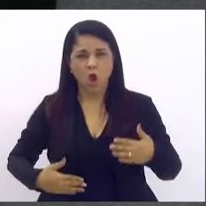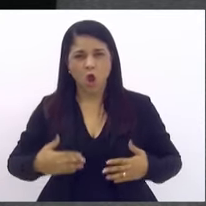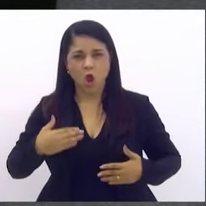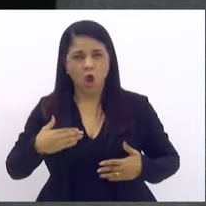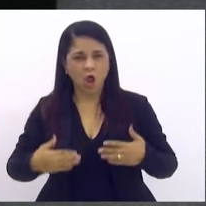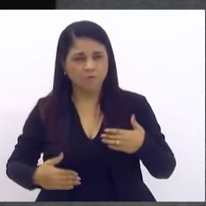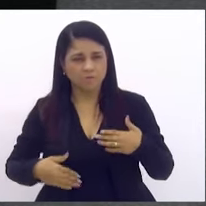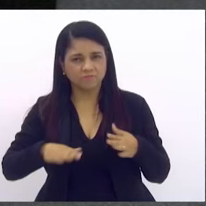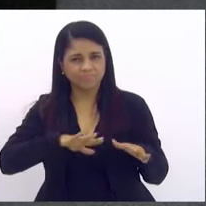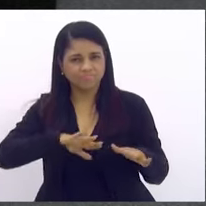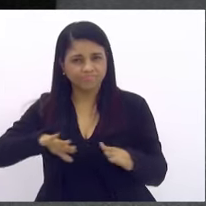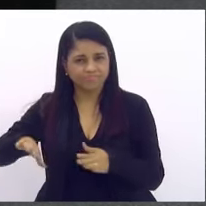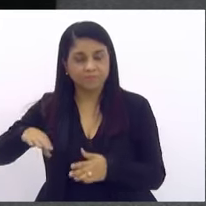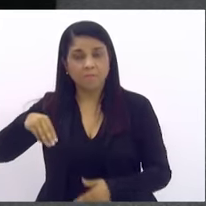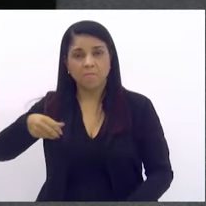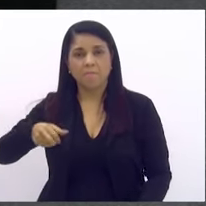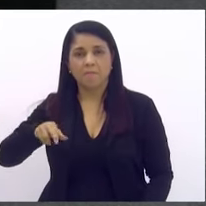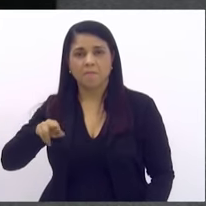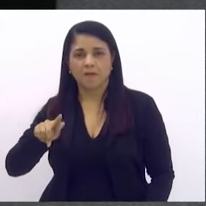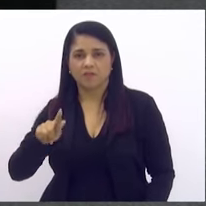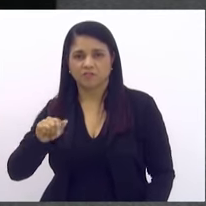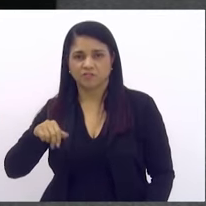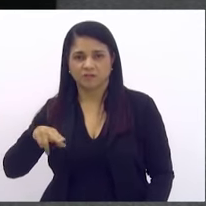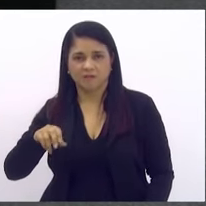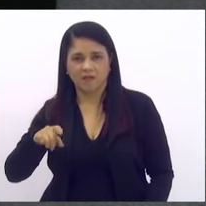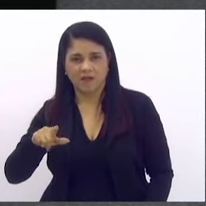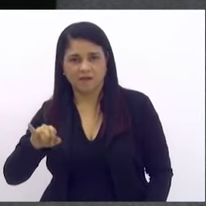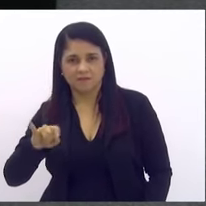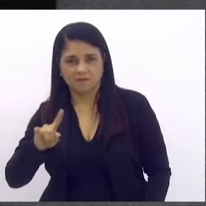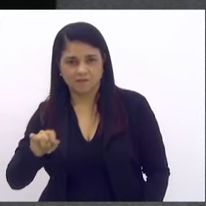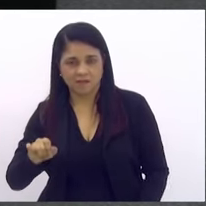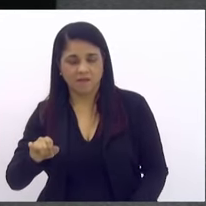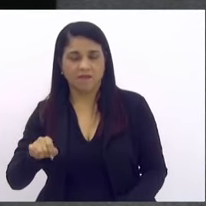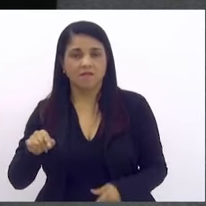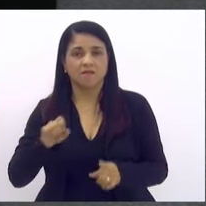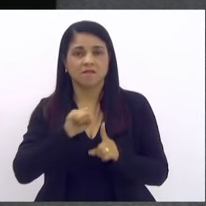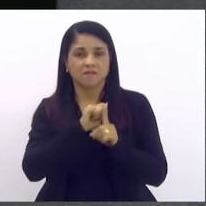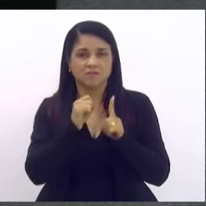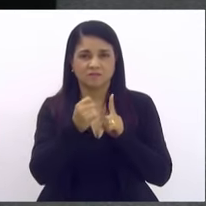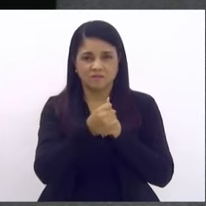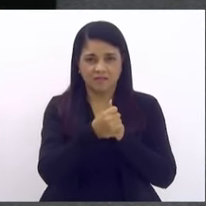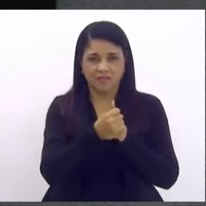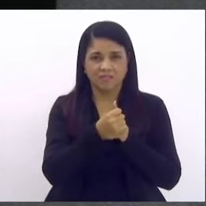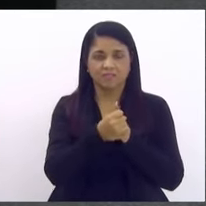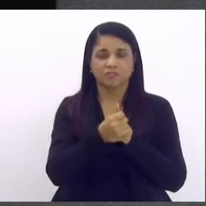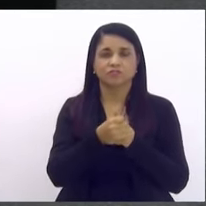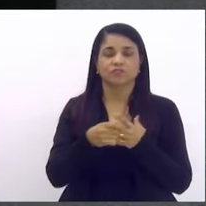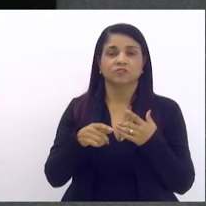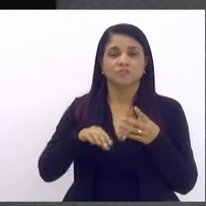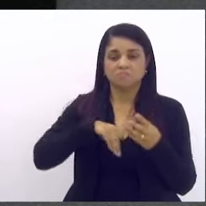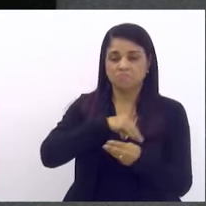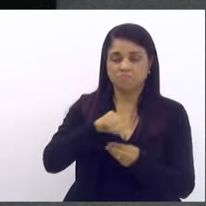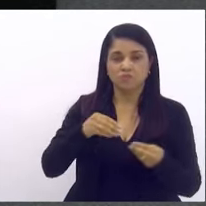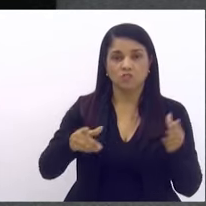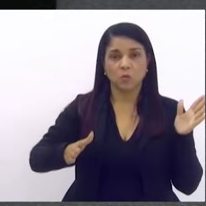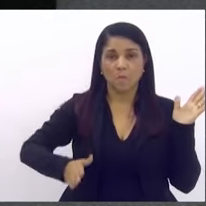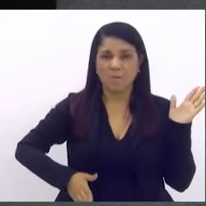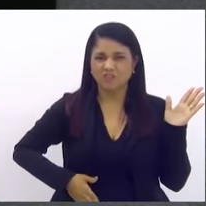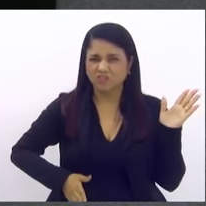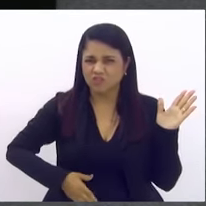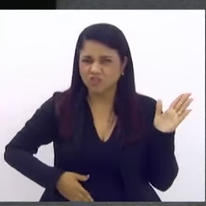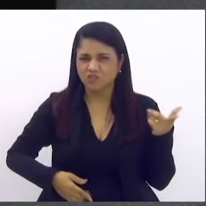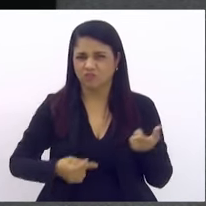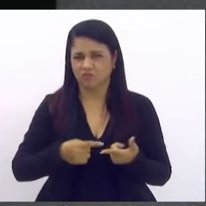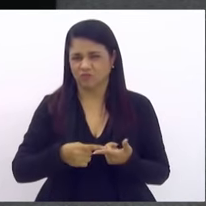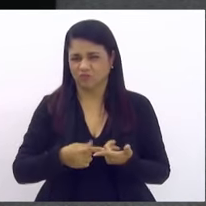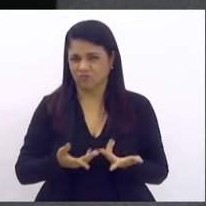a todo momento nos colocar à margem da sociedade e nos tipificar como aqueles que são bandidos que são marginais né que não